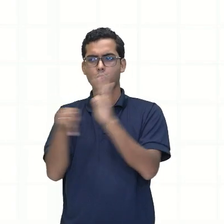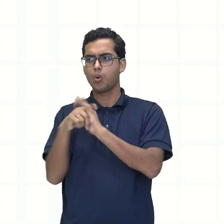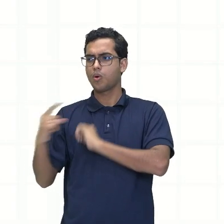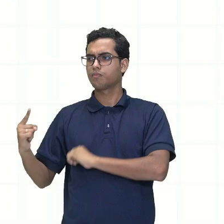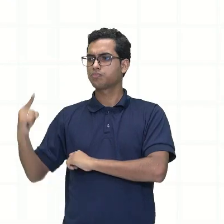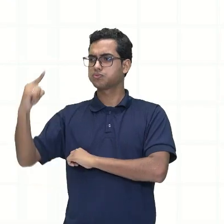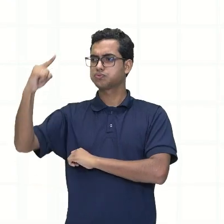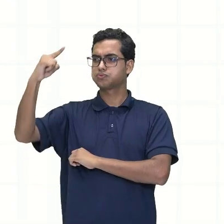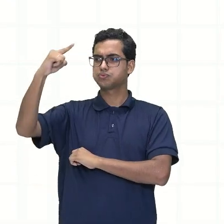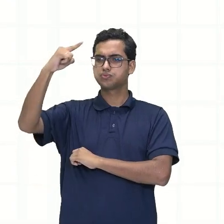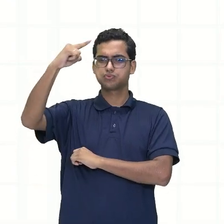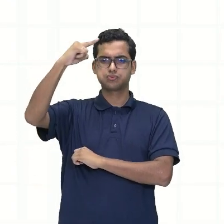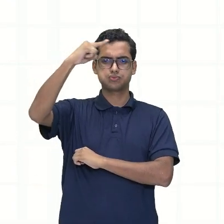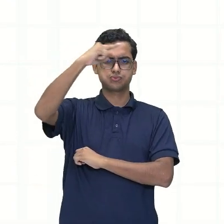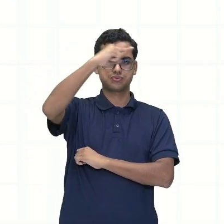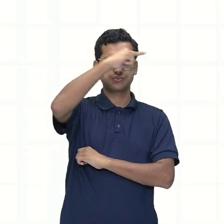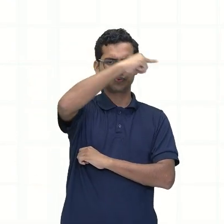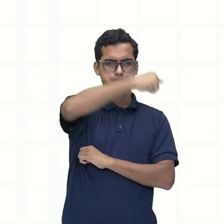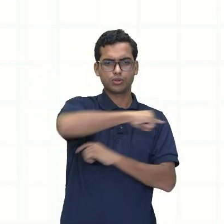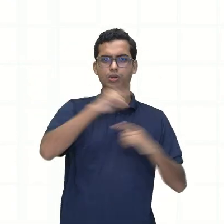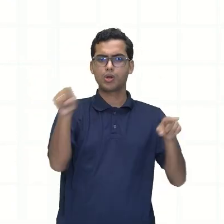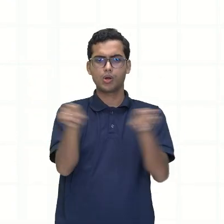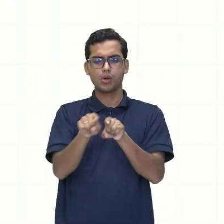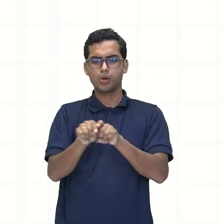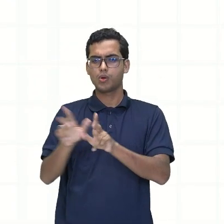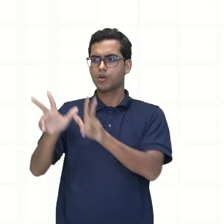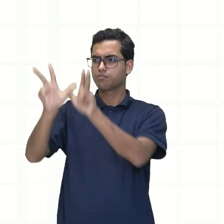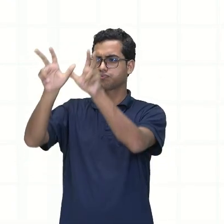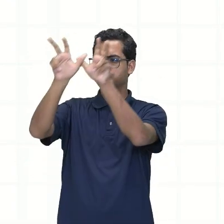certo? Então, com isso,